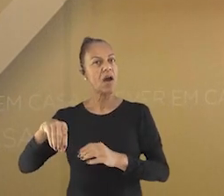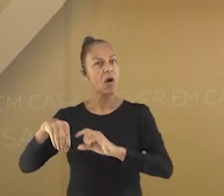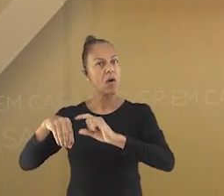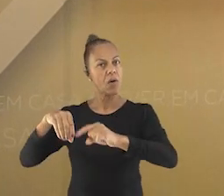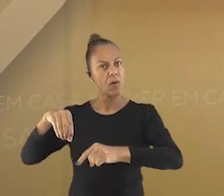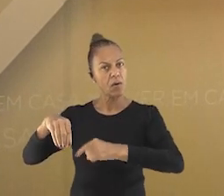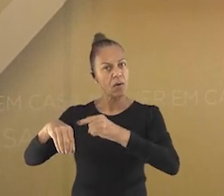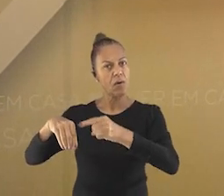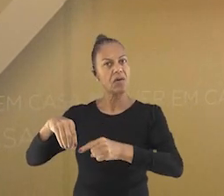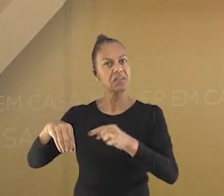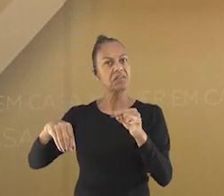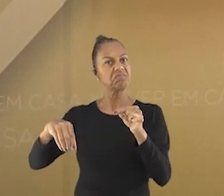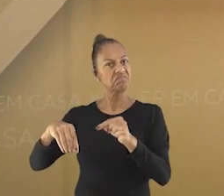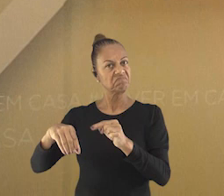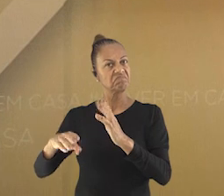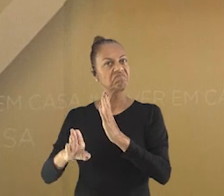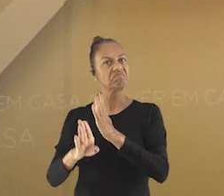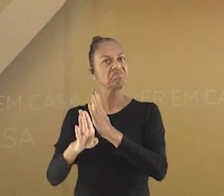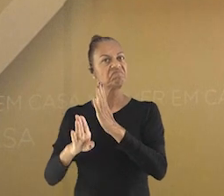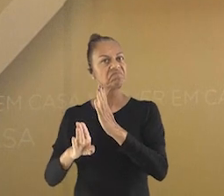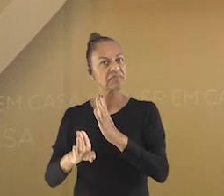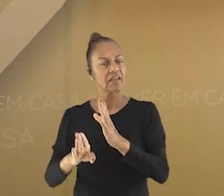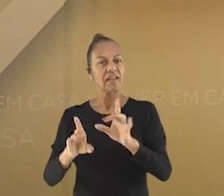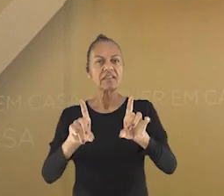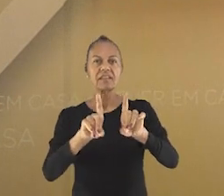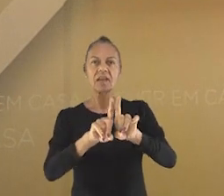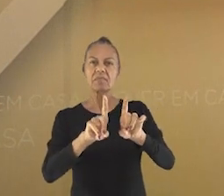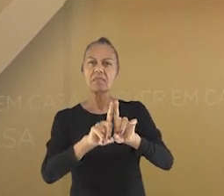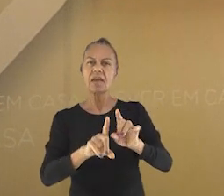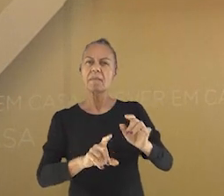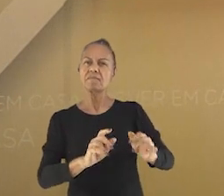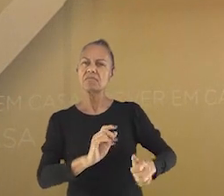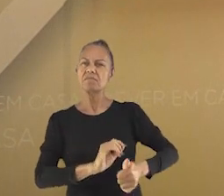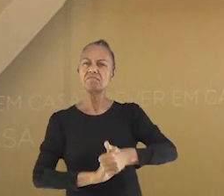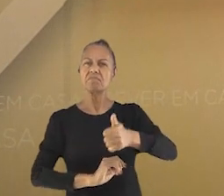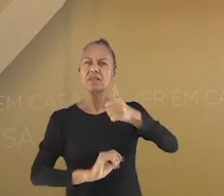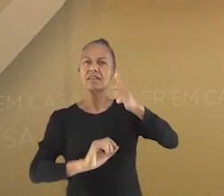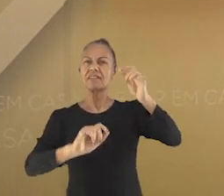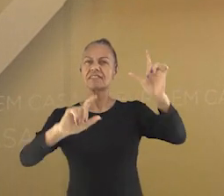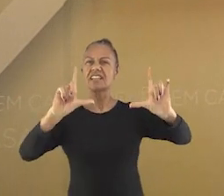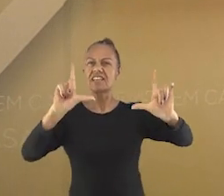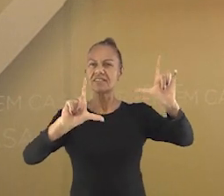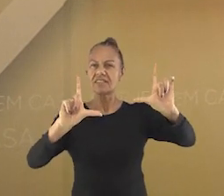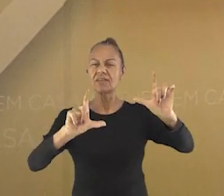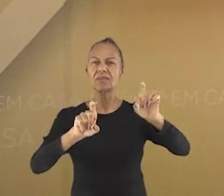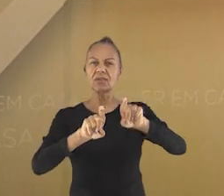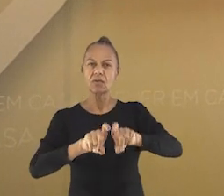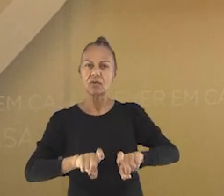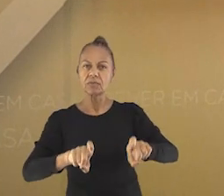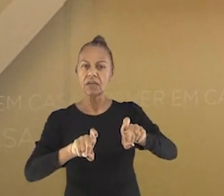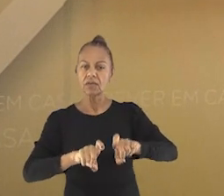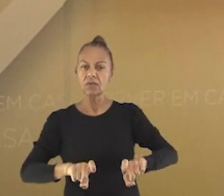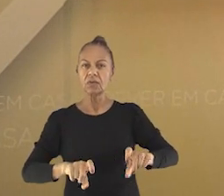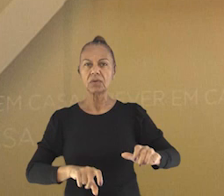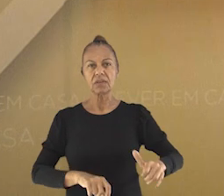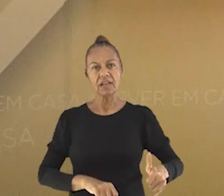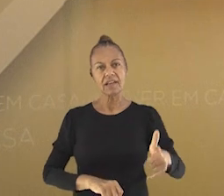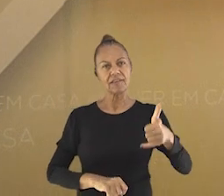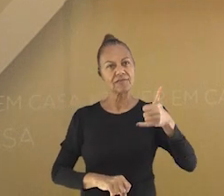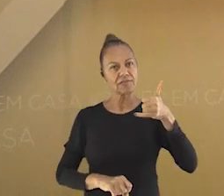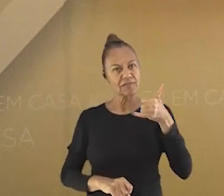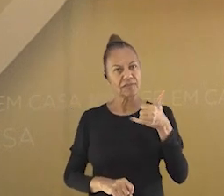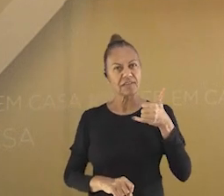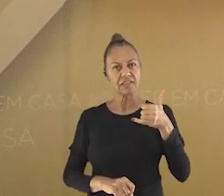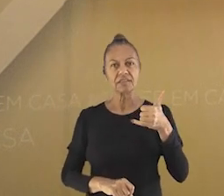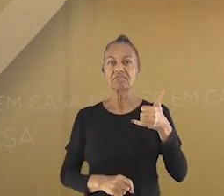grandes descobertas. Os primeiros televisores, computadores, aparelhos telefônicos,